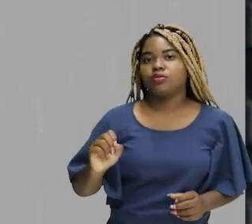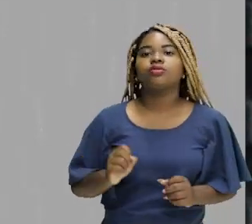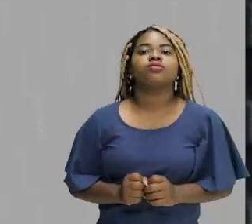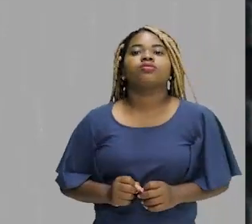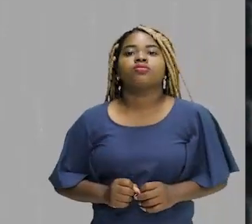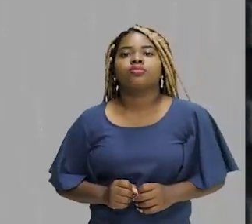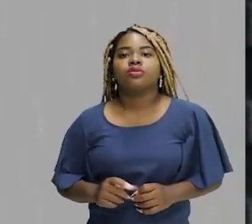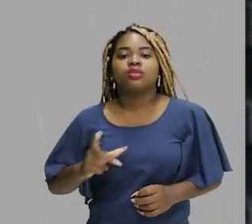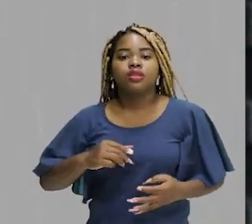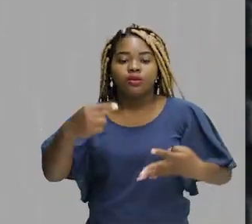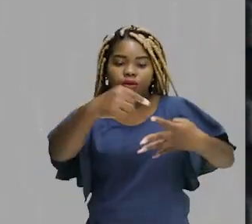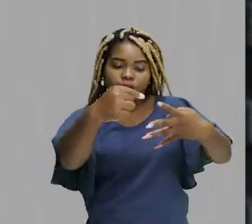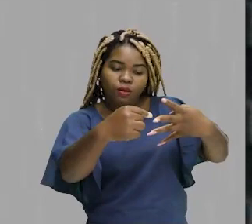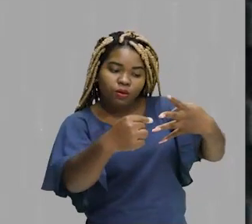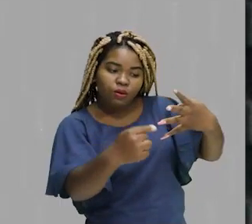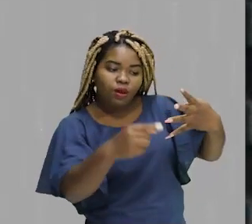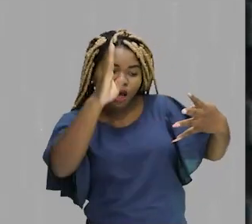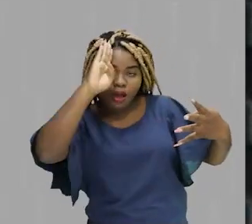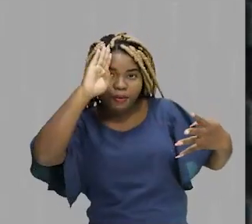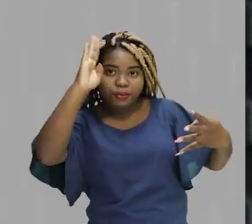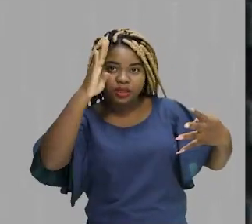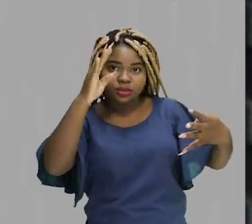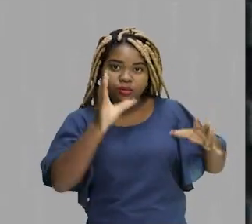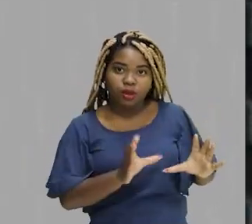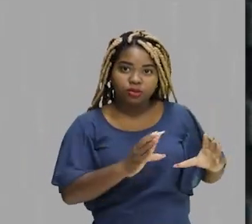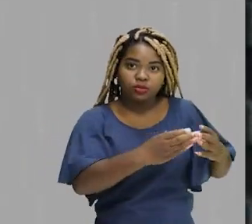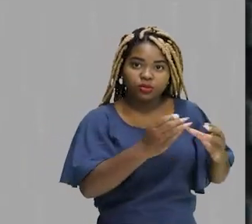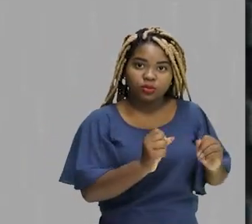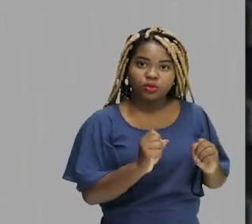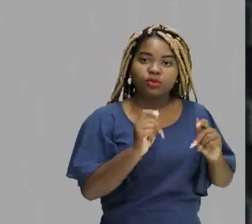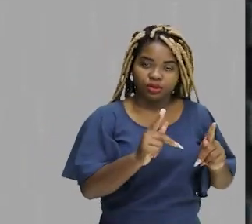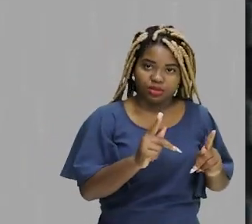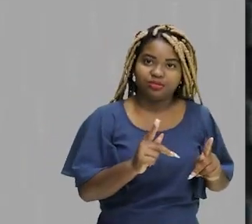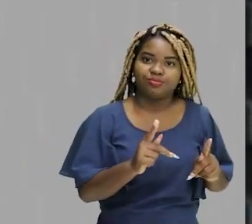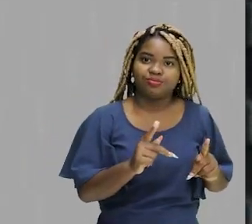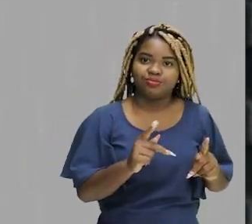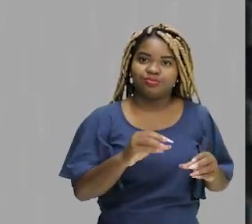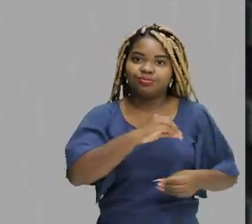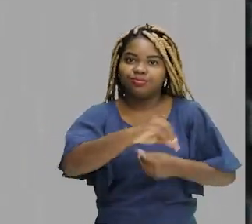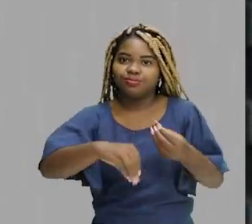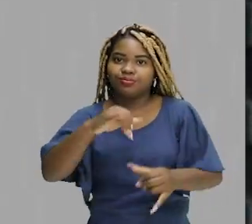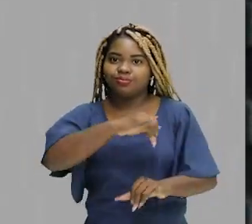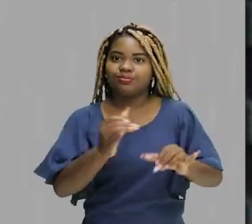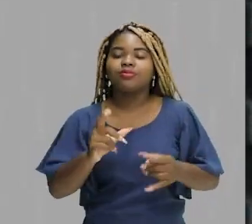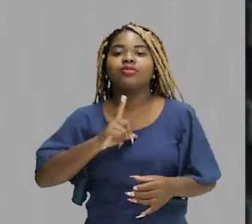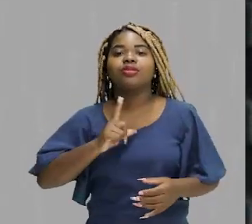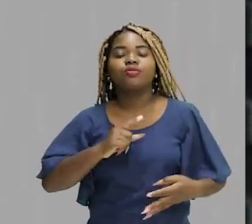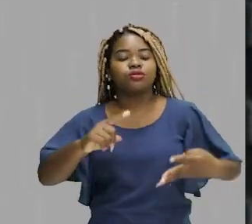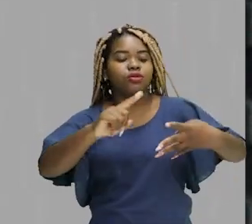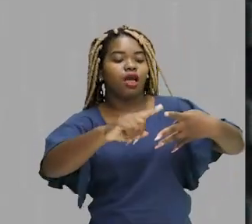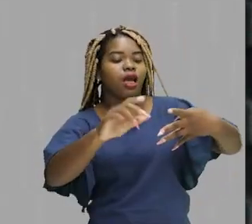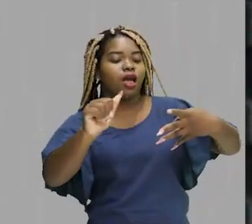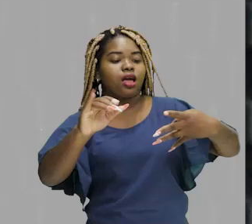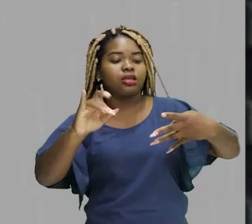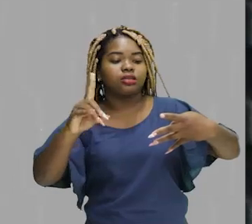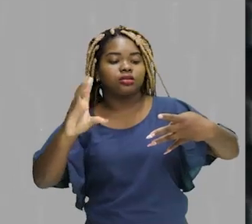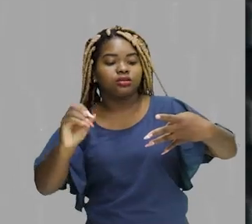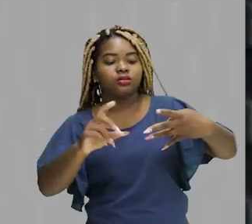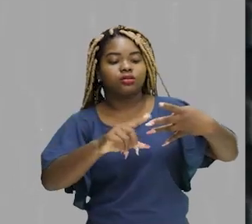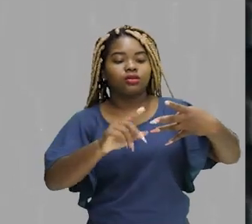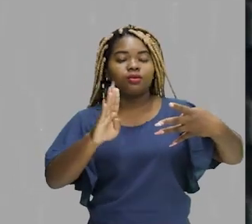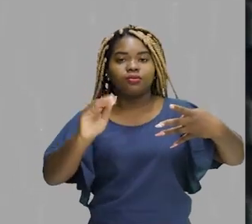turma, 4 principais grupos das substâncias inorgânicas. Nós temos os ácidos, nós temos